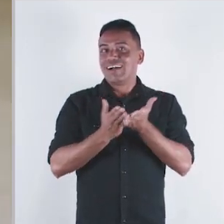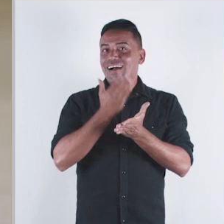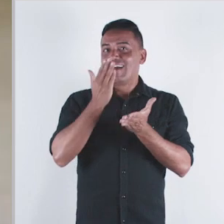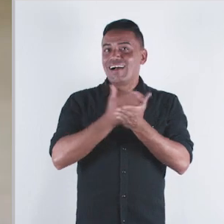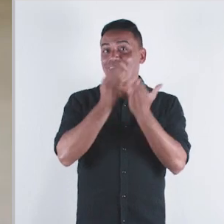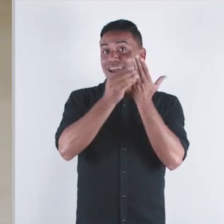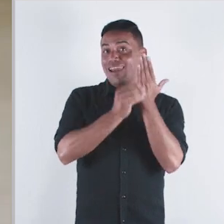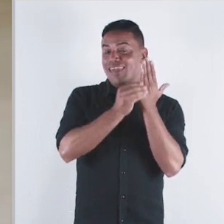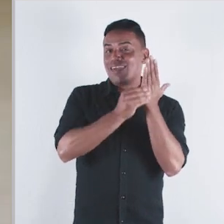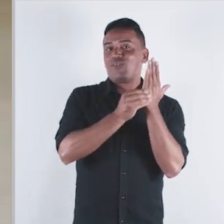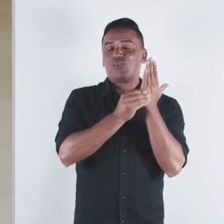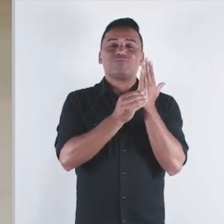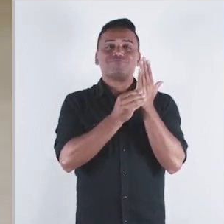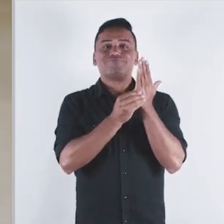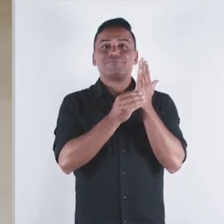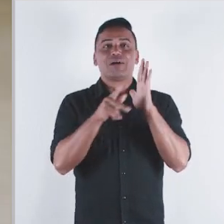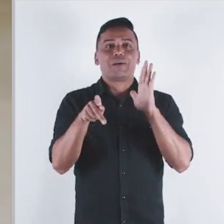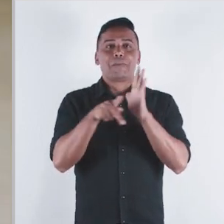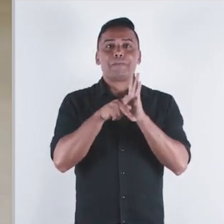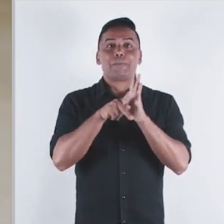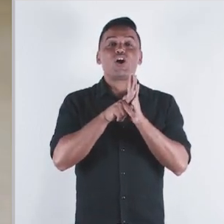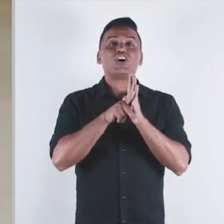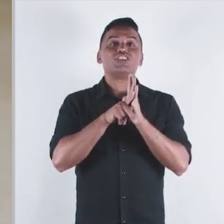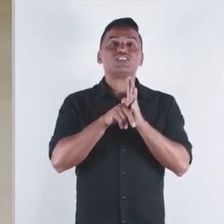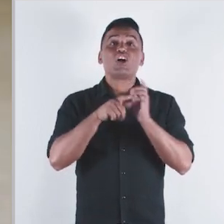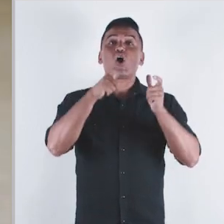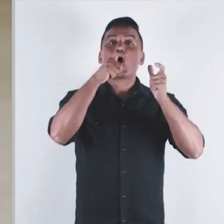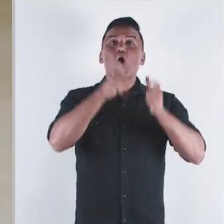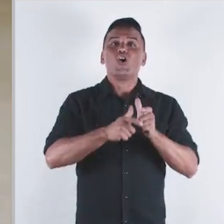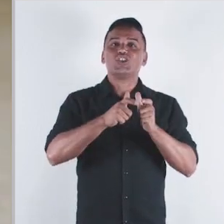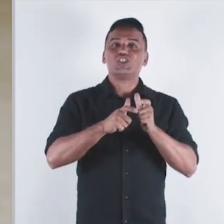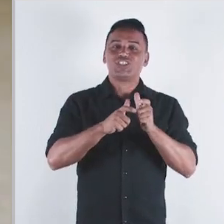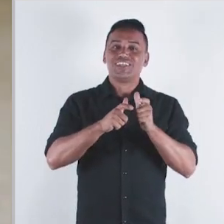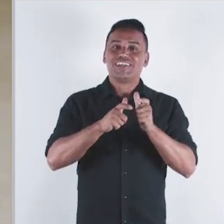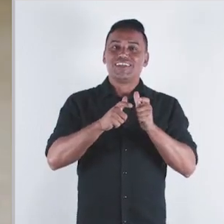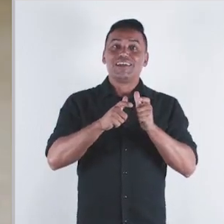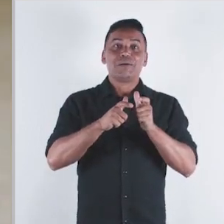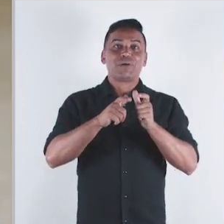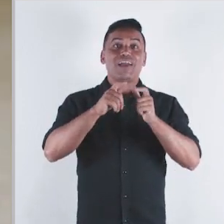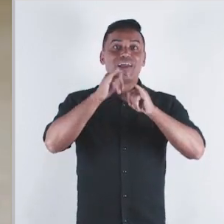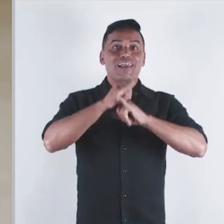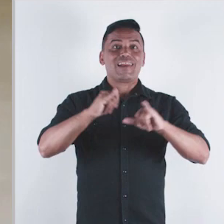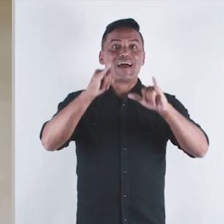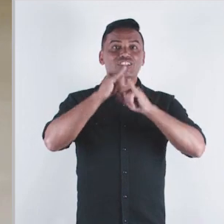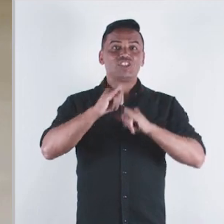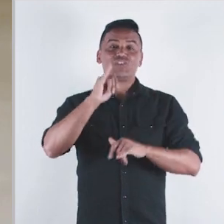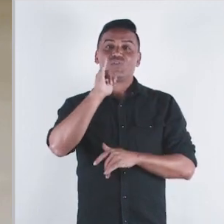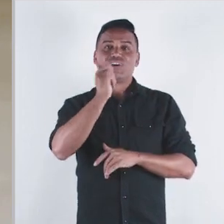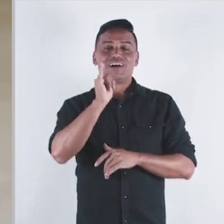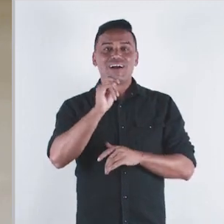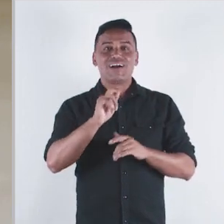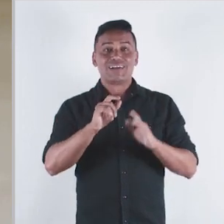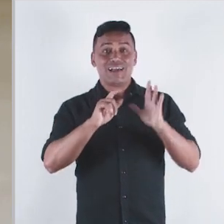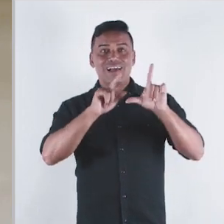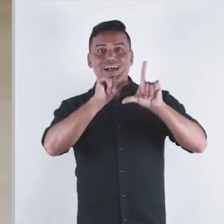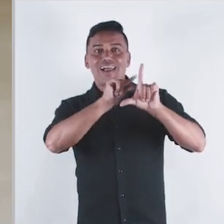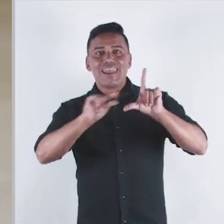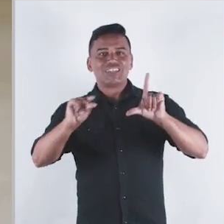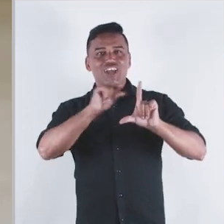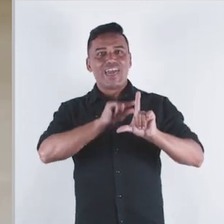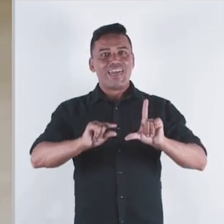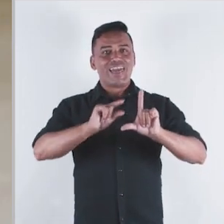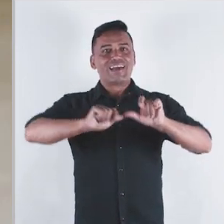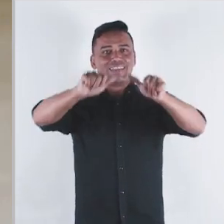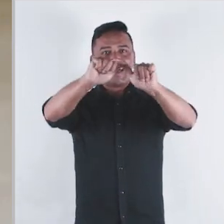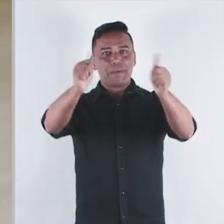exemplo, a marcação da geolocalização como um recurso narrativo, usando as legendas das imagens